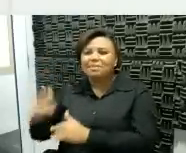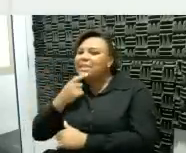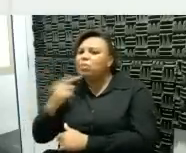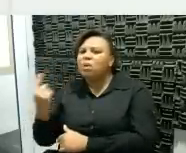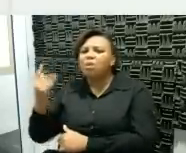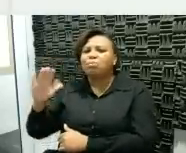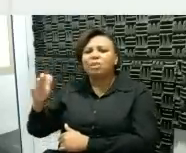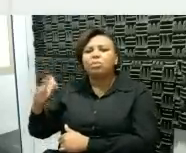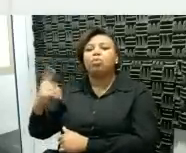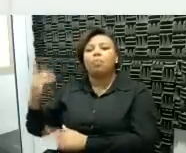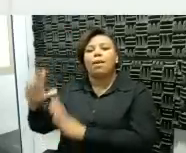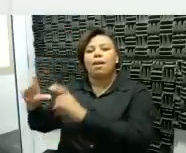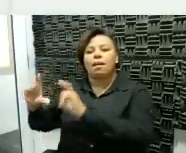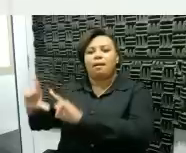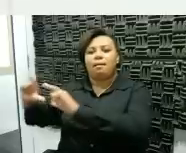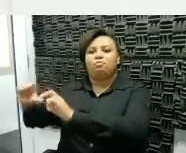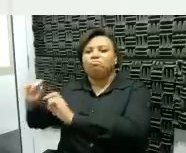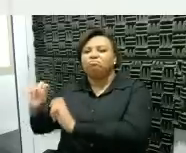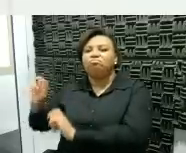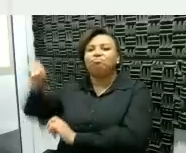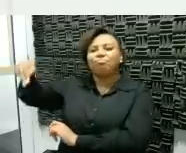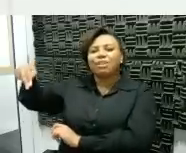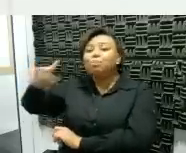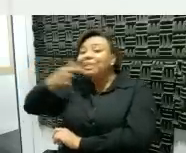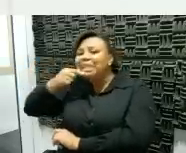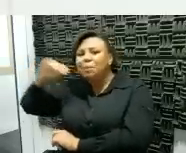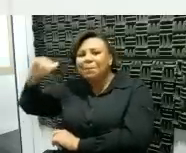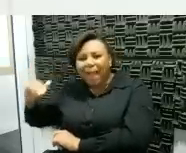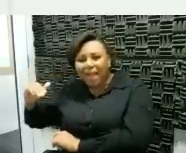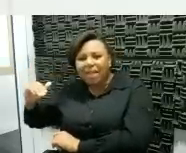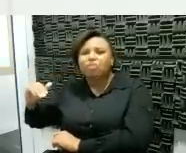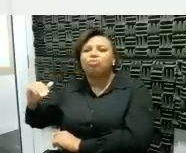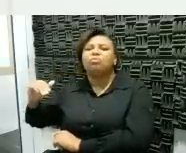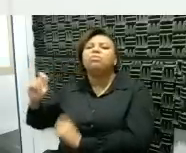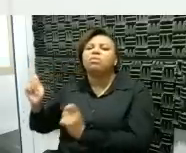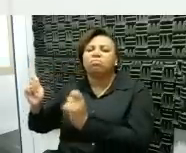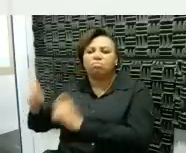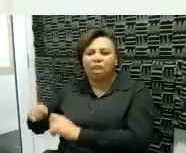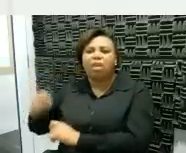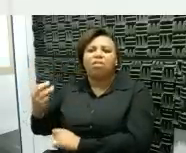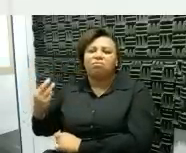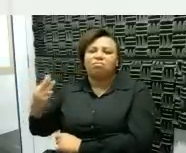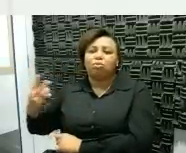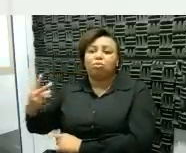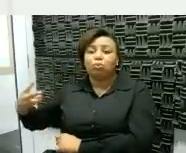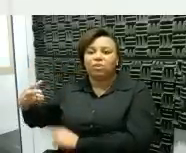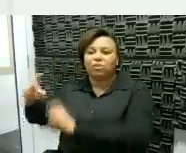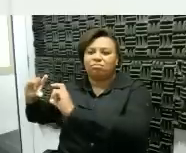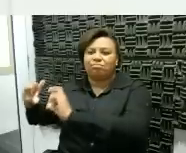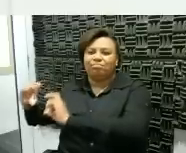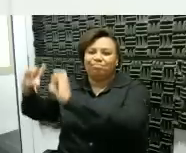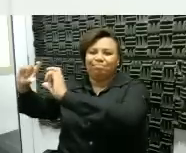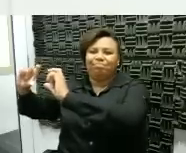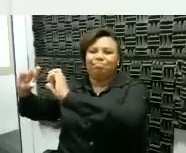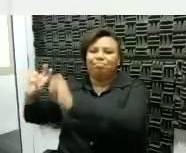jogo e o menino de baixa estatura eu proporcionei para ele duas caixinhas para ele subir em cima agora sim todos